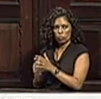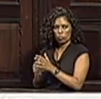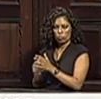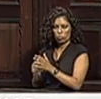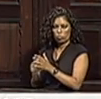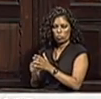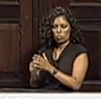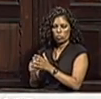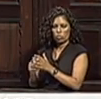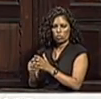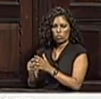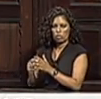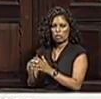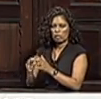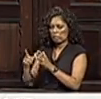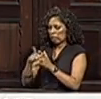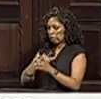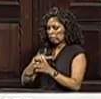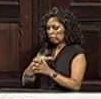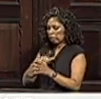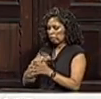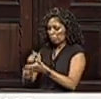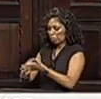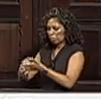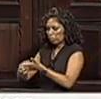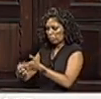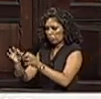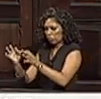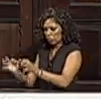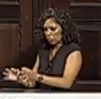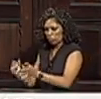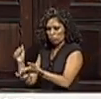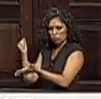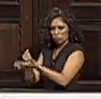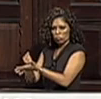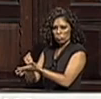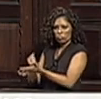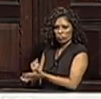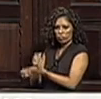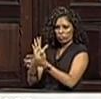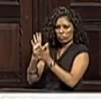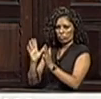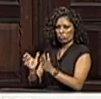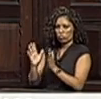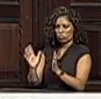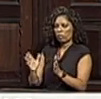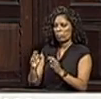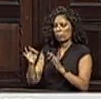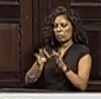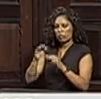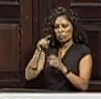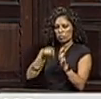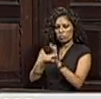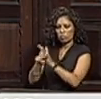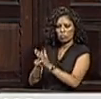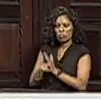de alguma forma, lutado e conquistado um piso melhor. Bom, acho que preocupação muito pertinente, deputado Paulo